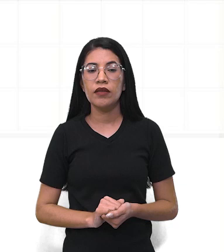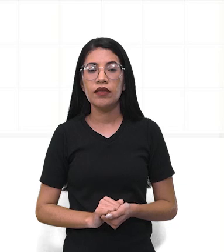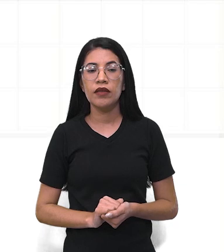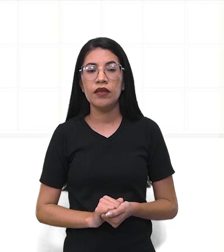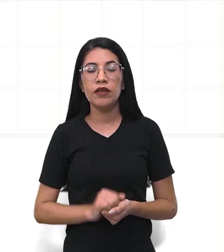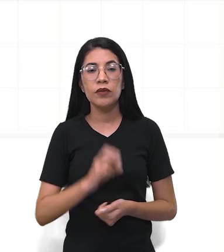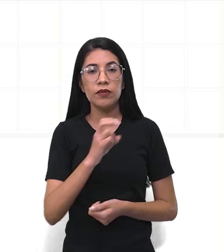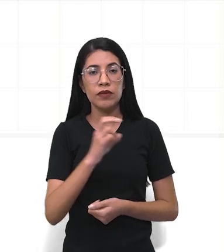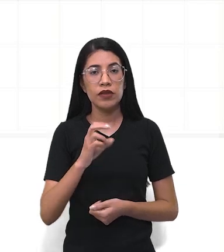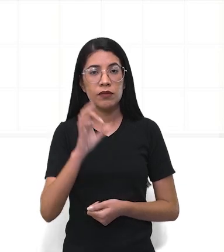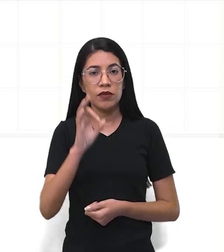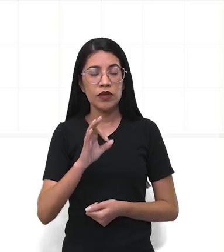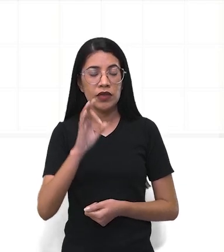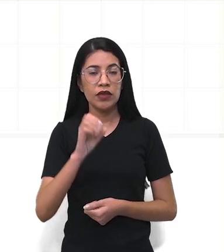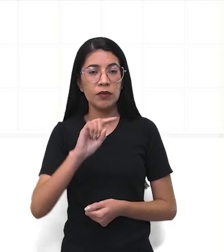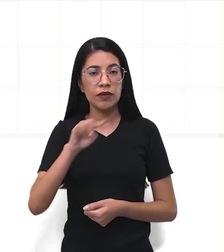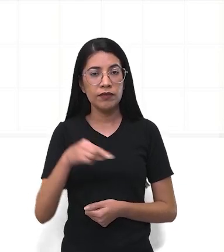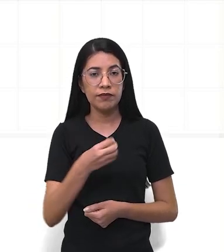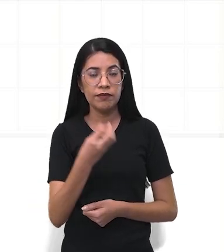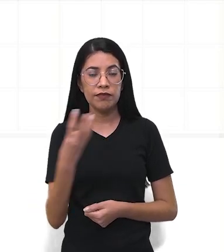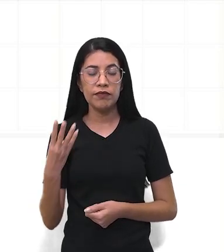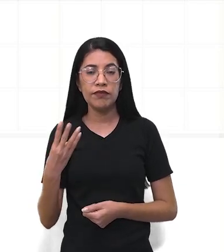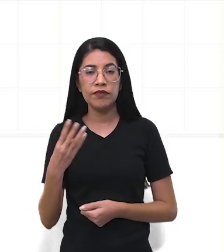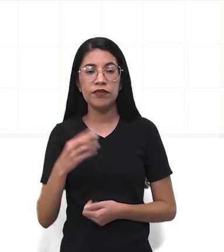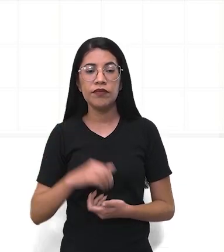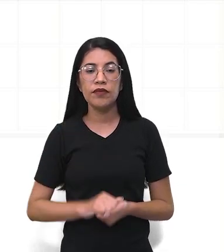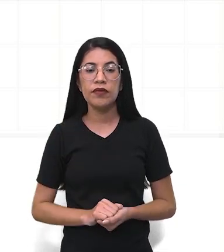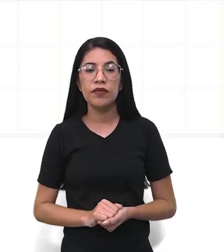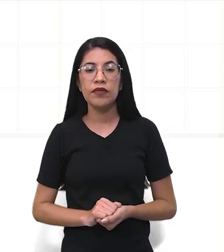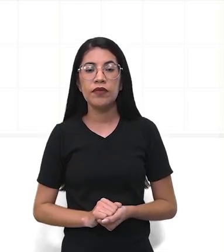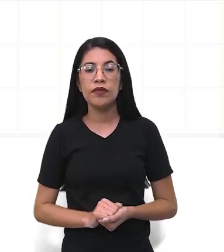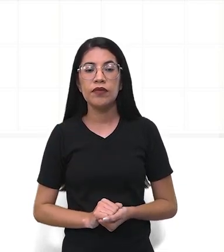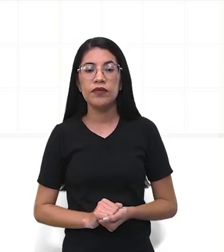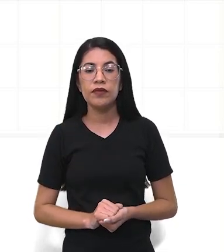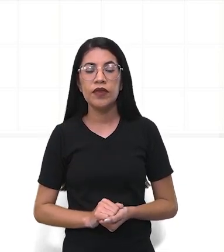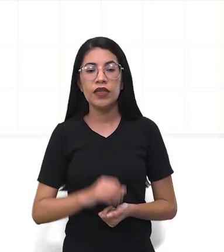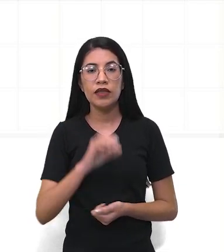número decimal resulta em